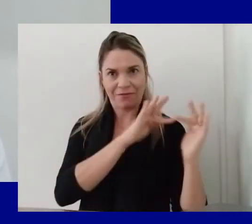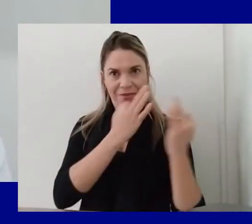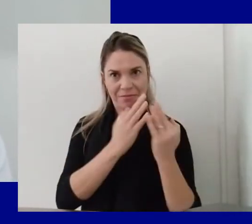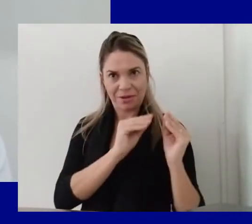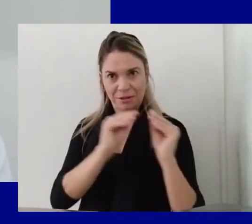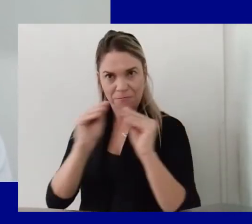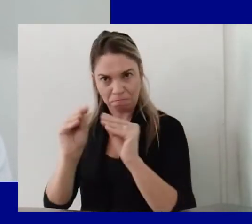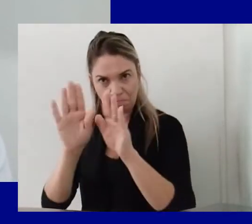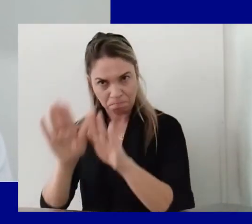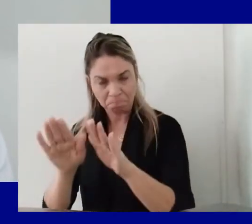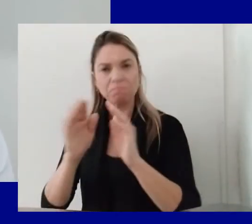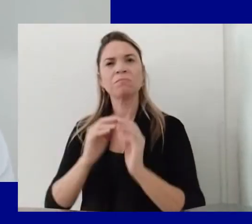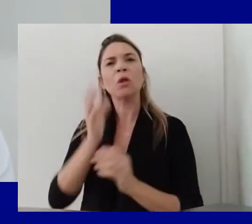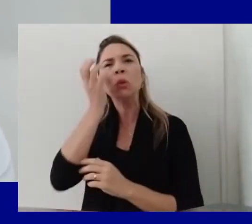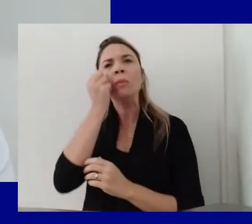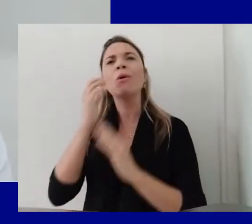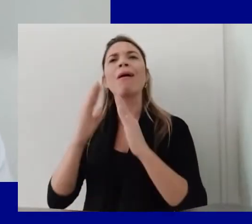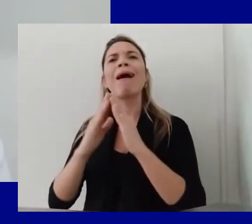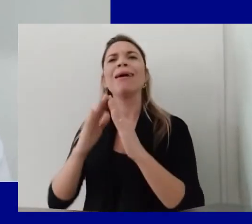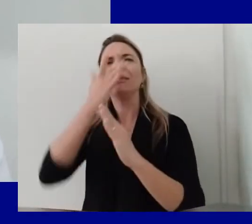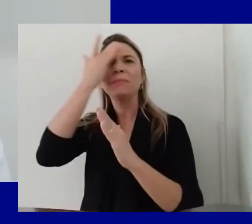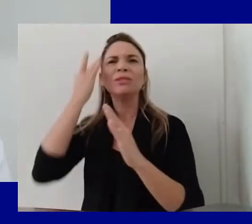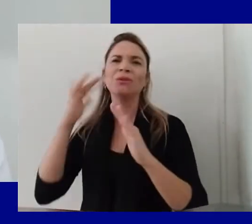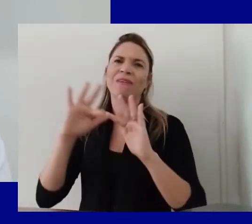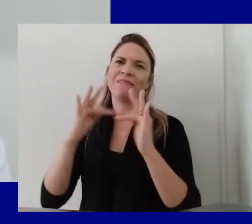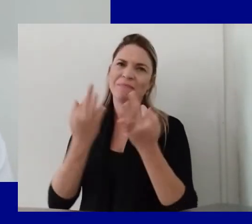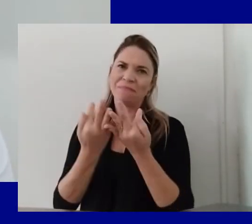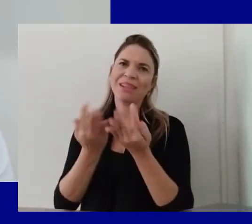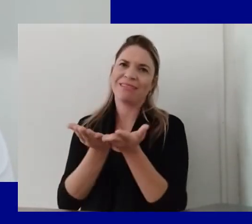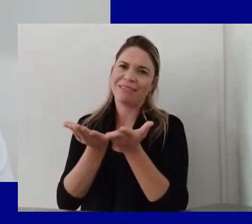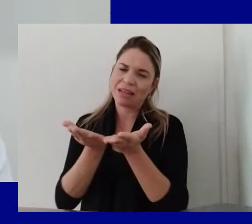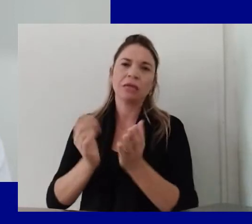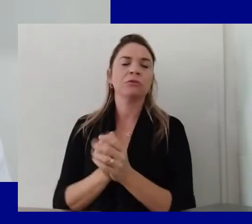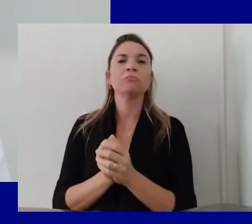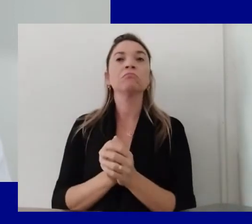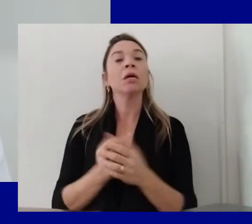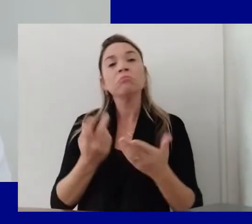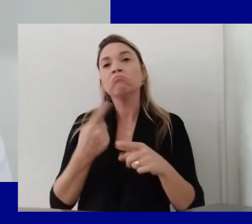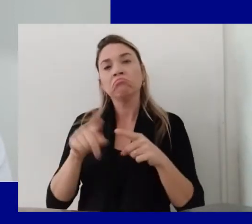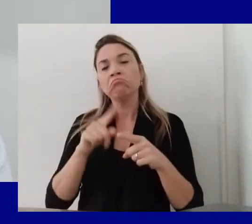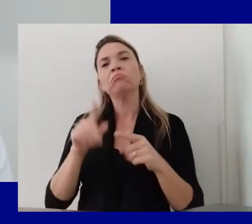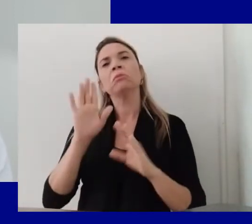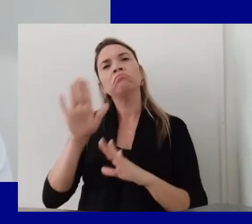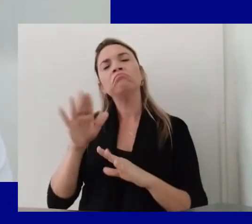marcada. Eles então estavam no hospital com essa filha mais nova